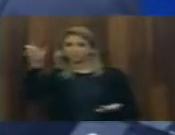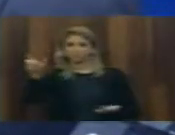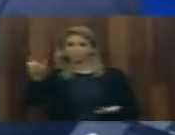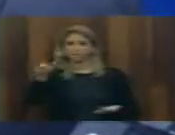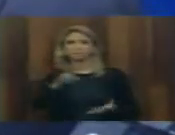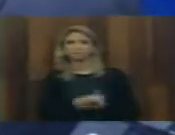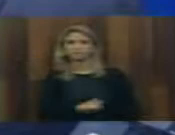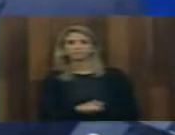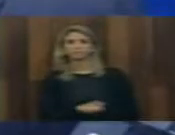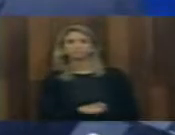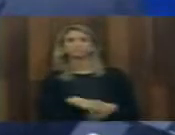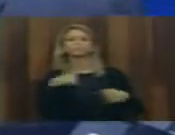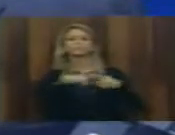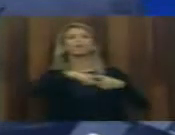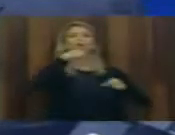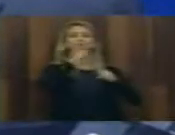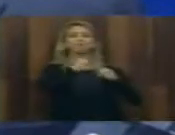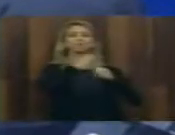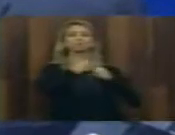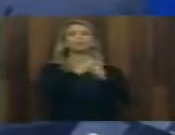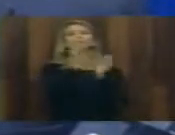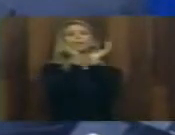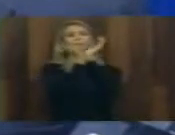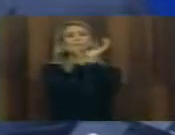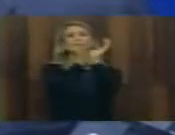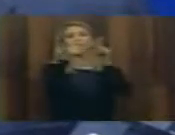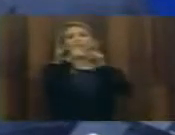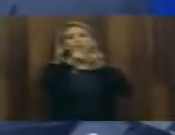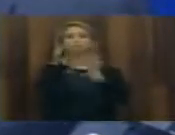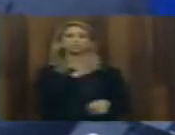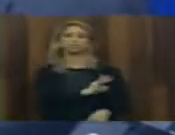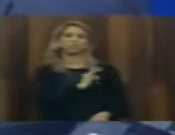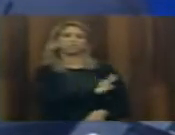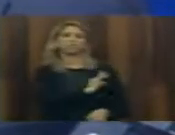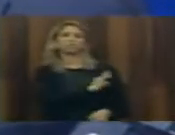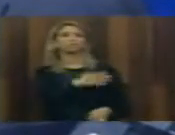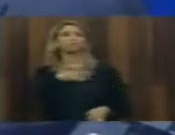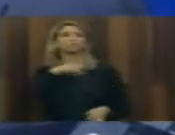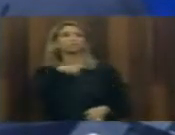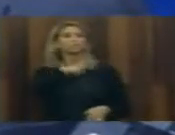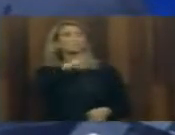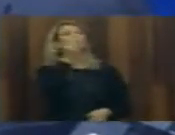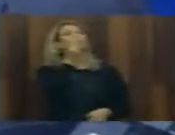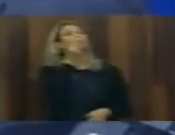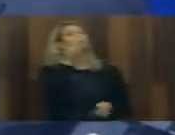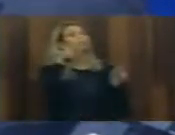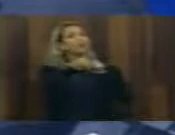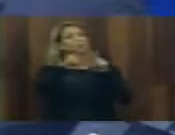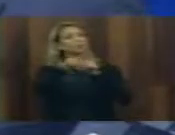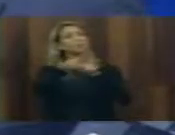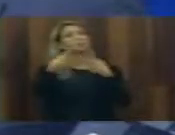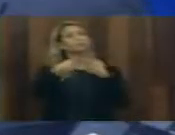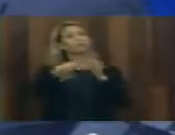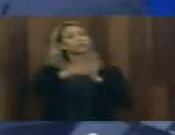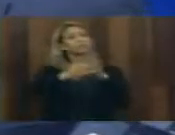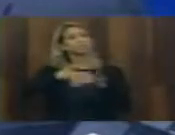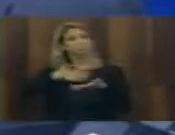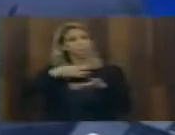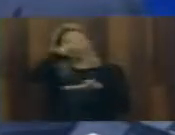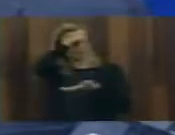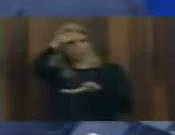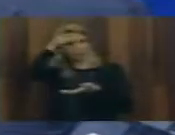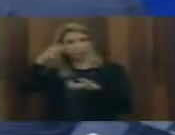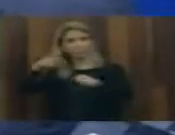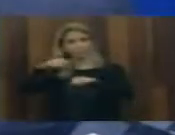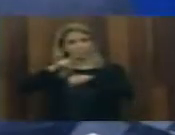da construção do APAE para Tamoios, onde eu tive a oportunidade, quando fiquei prefeito interino, pude